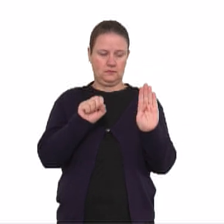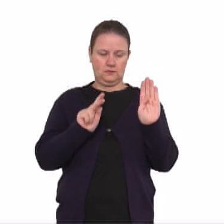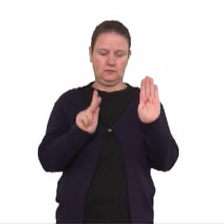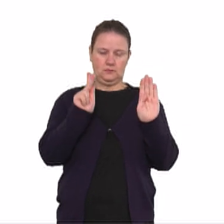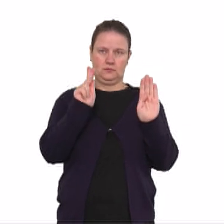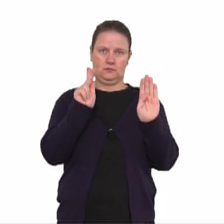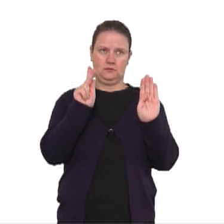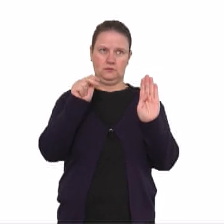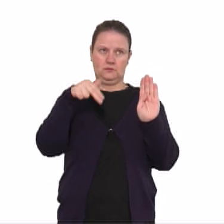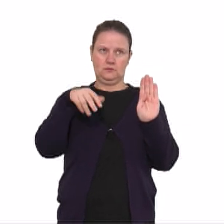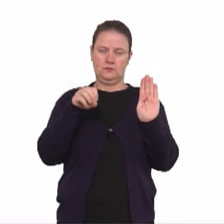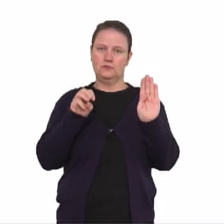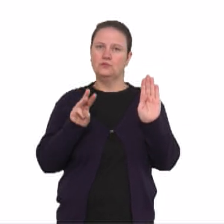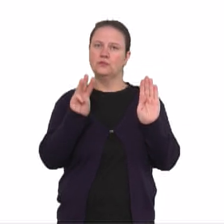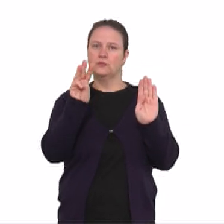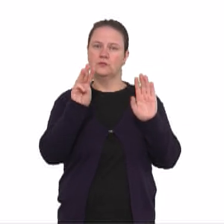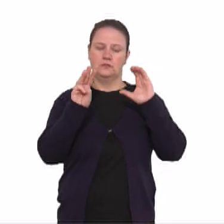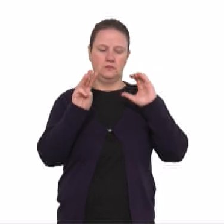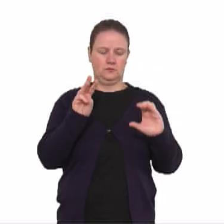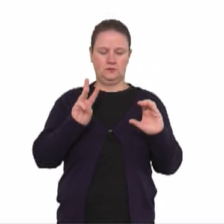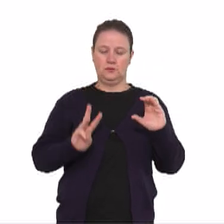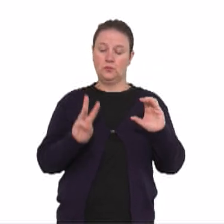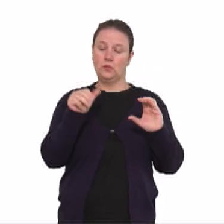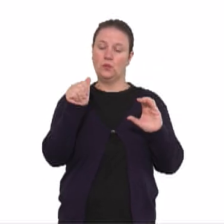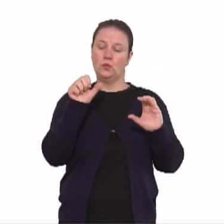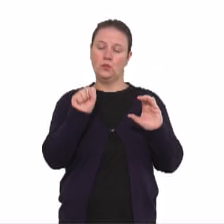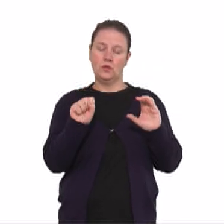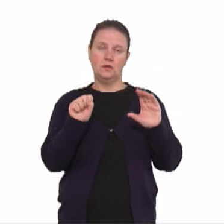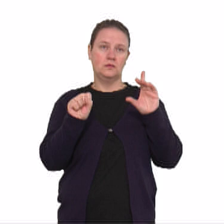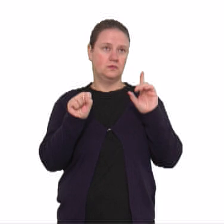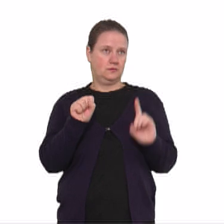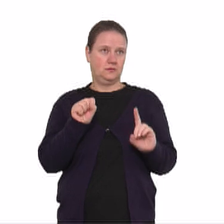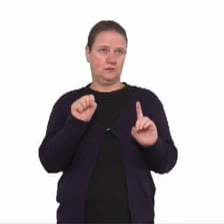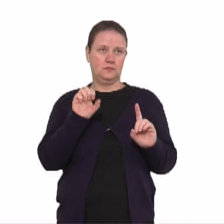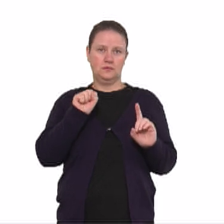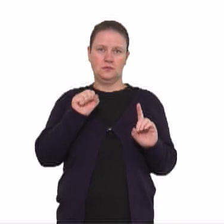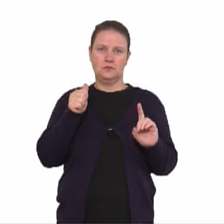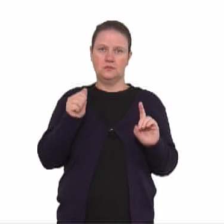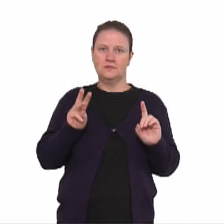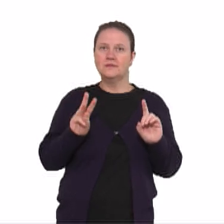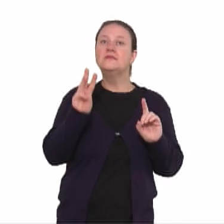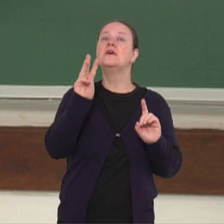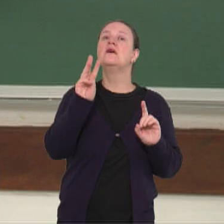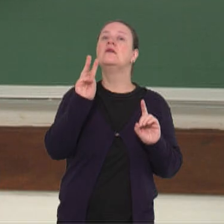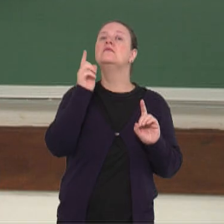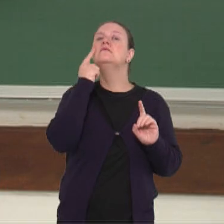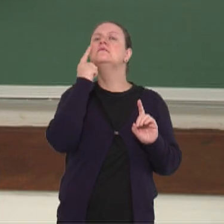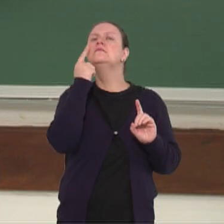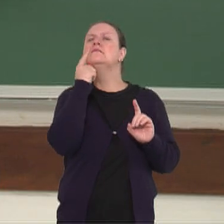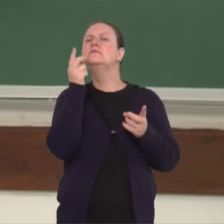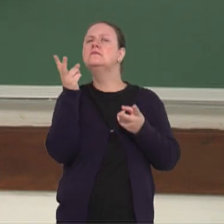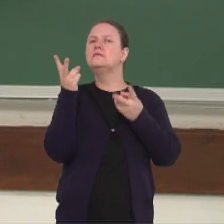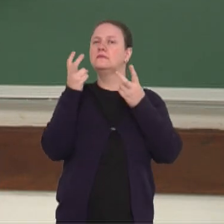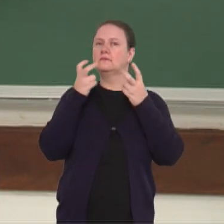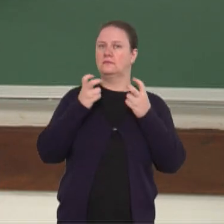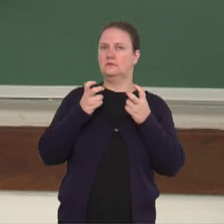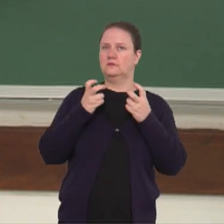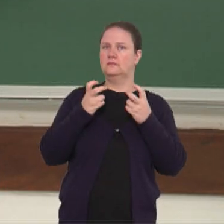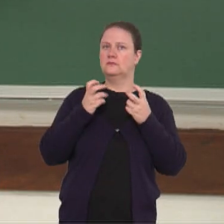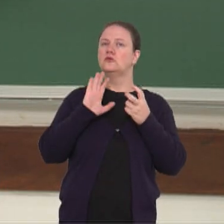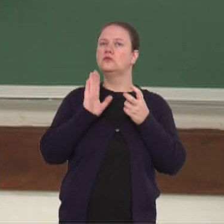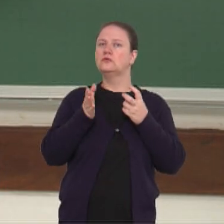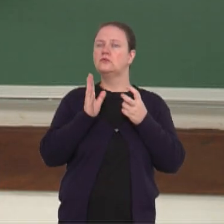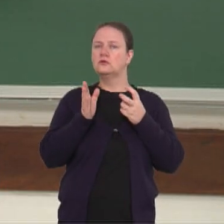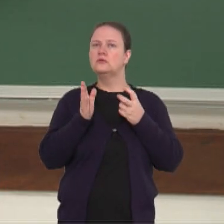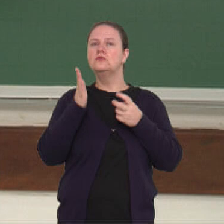know, C, was e a D, saw. Ah, vamos dar uma olhada. Já que a